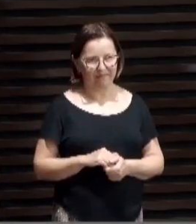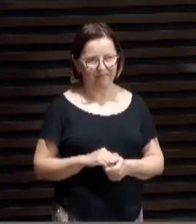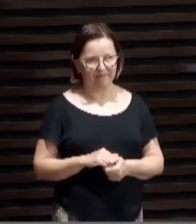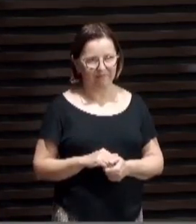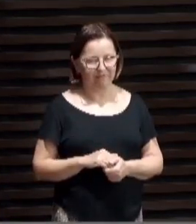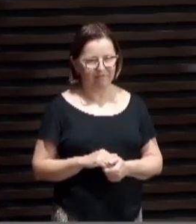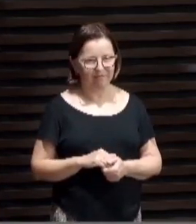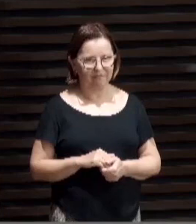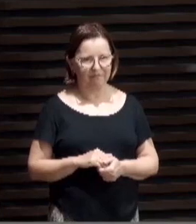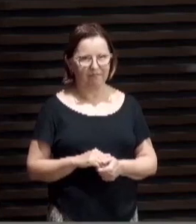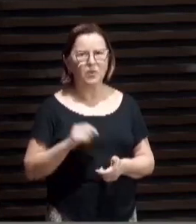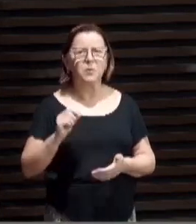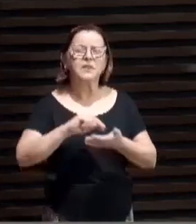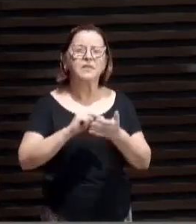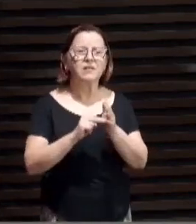Por que isto?